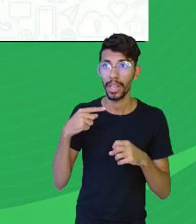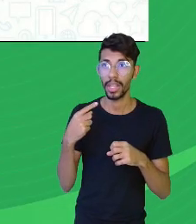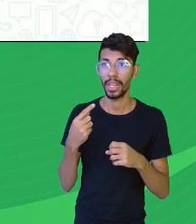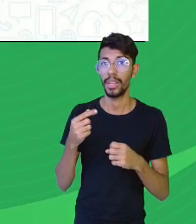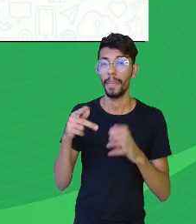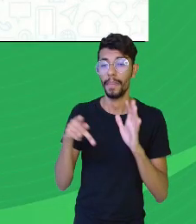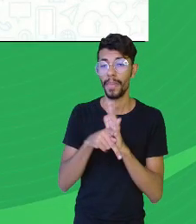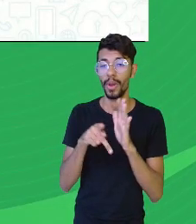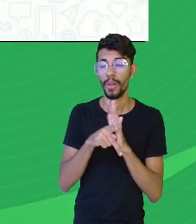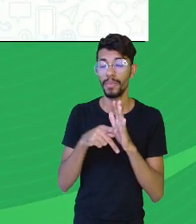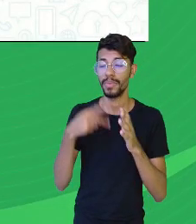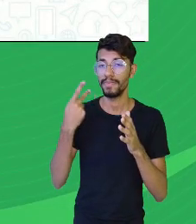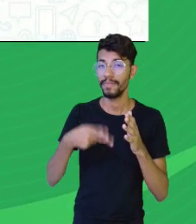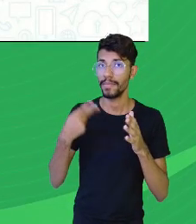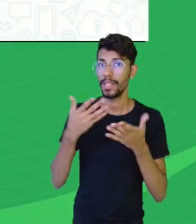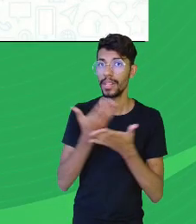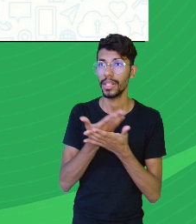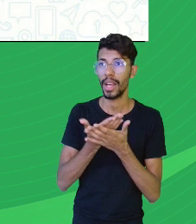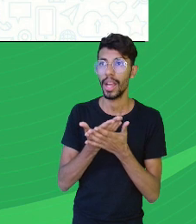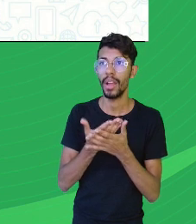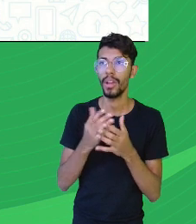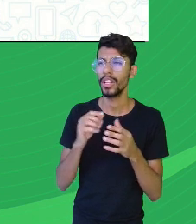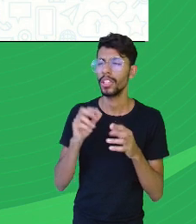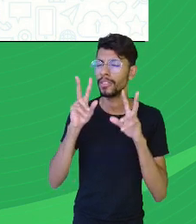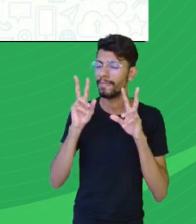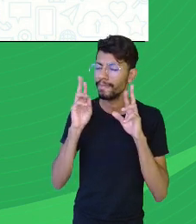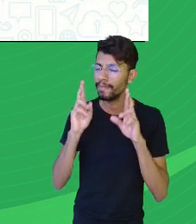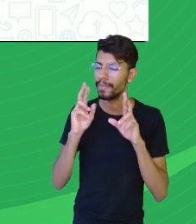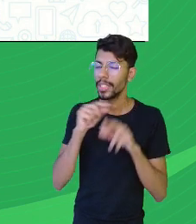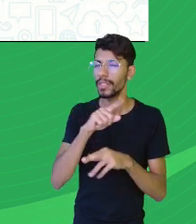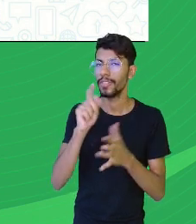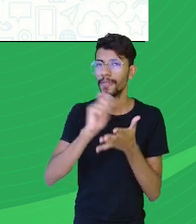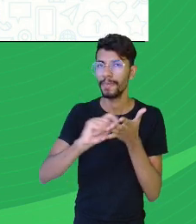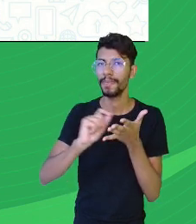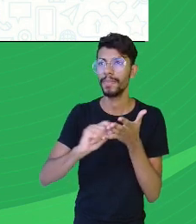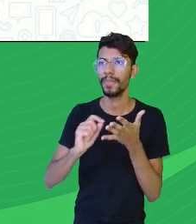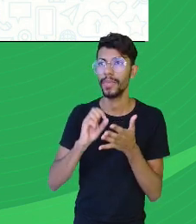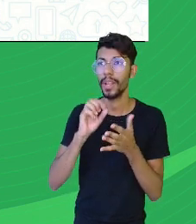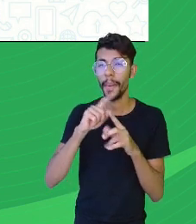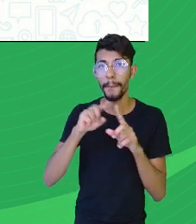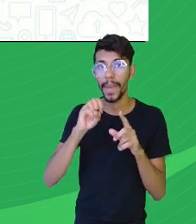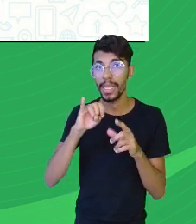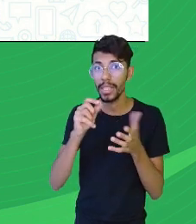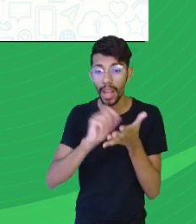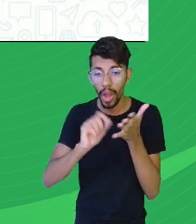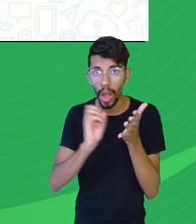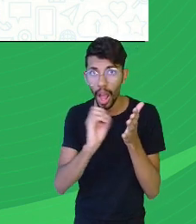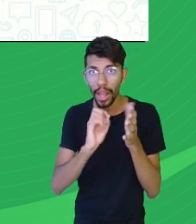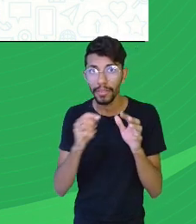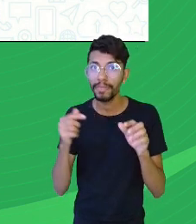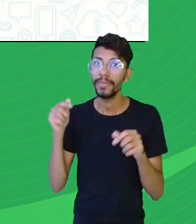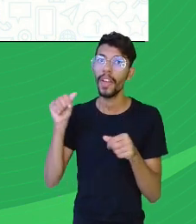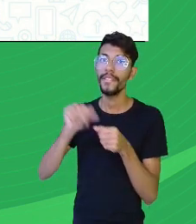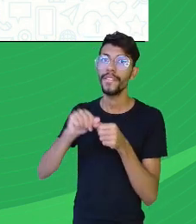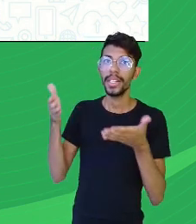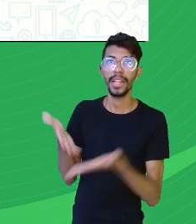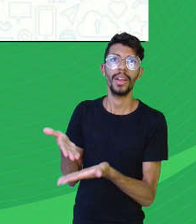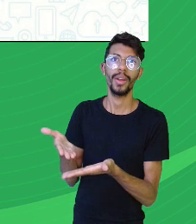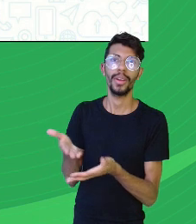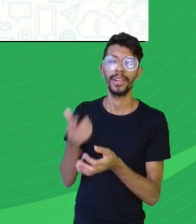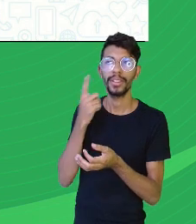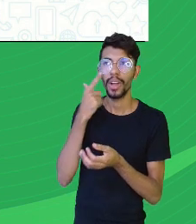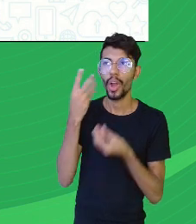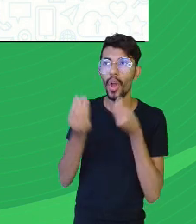nas demais. E eu espero que realmente você tenha anotado. E se não anotou, vai anotar agora, tá certo? Como